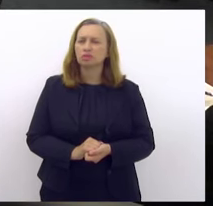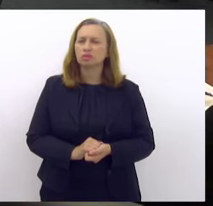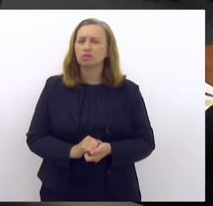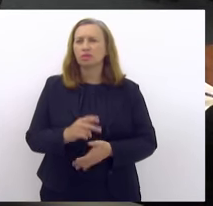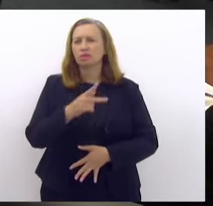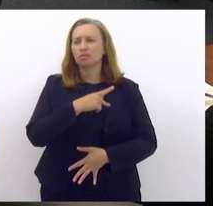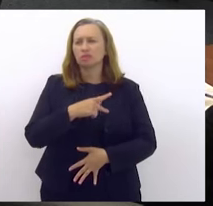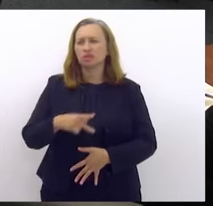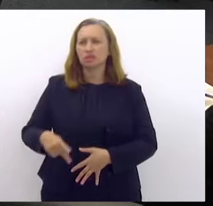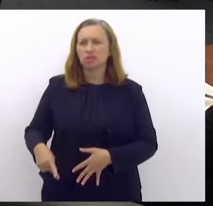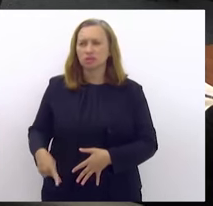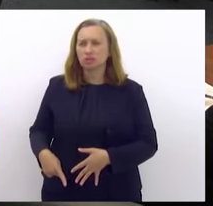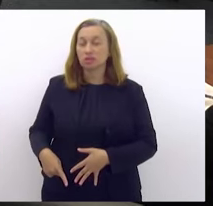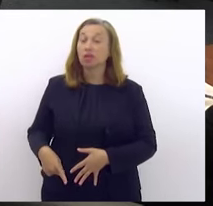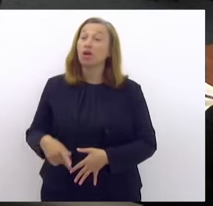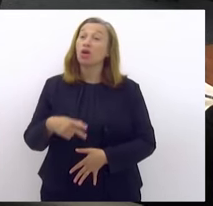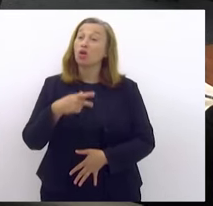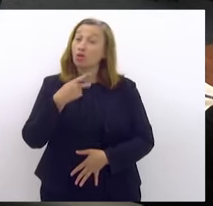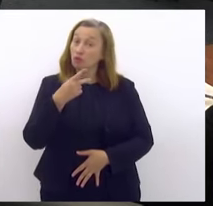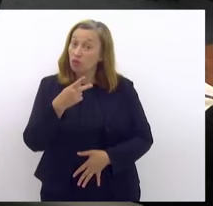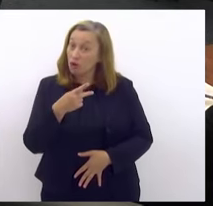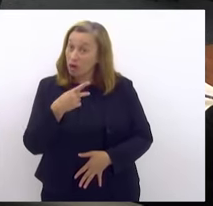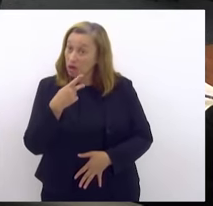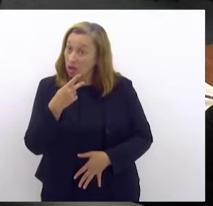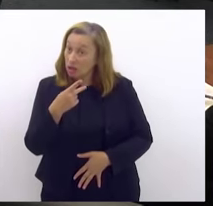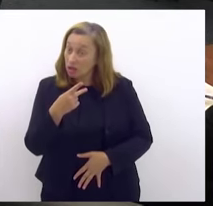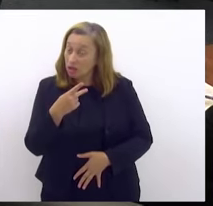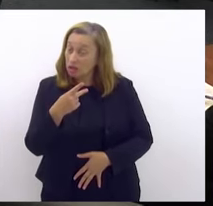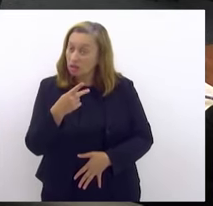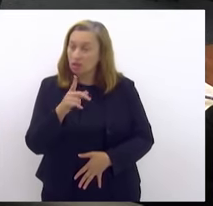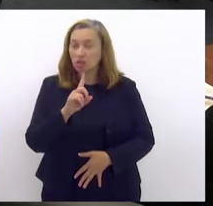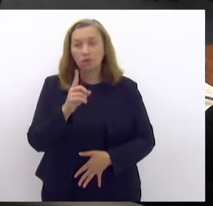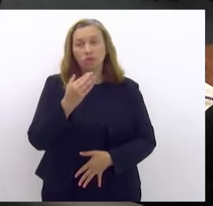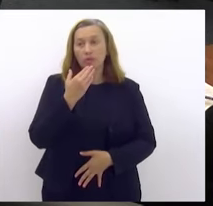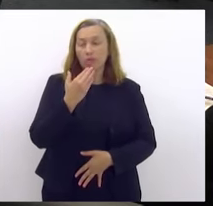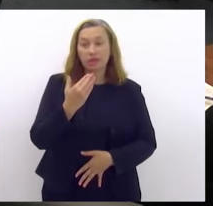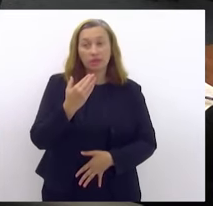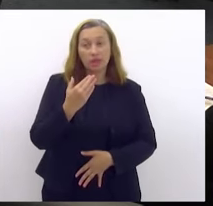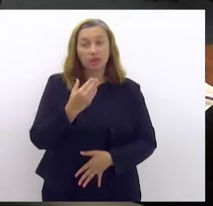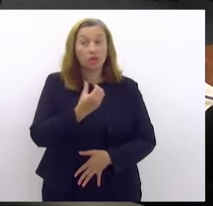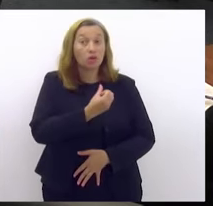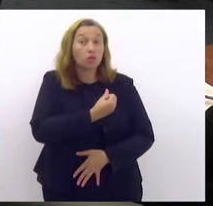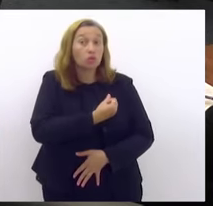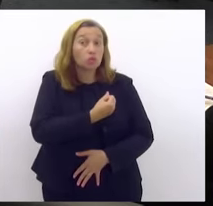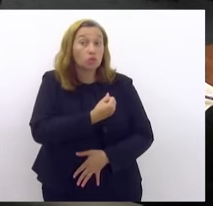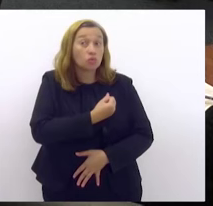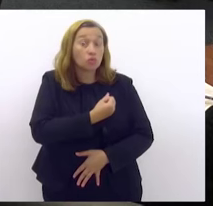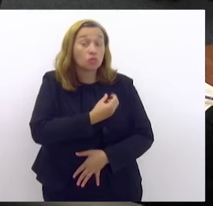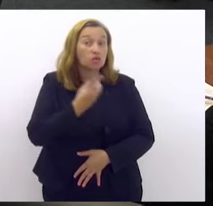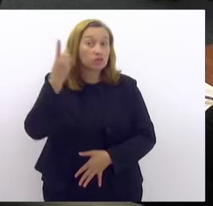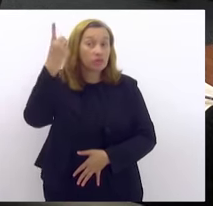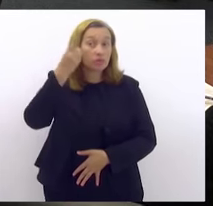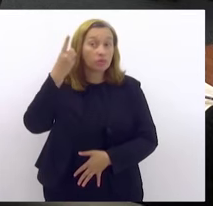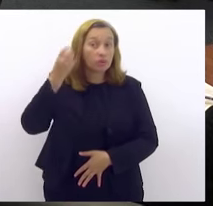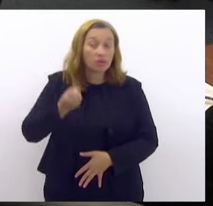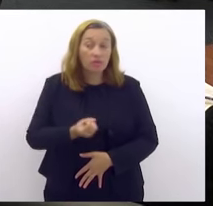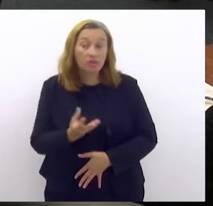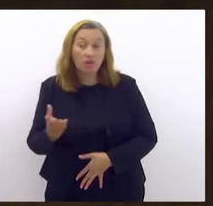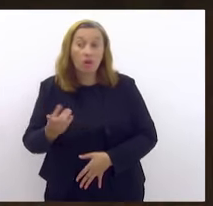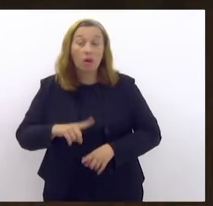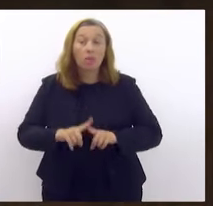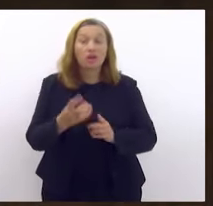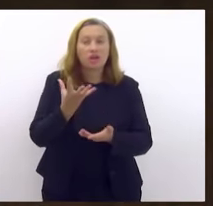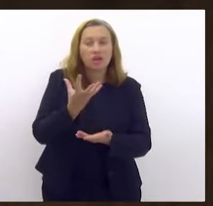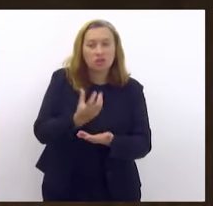Presidente, eu disse que eu não ia pedir verificação de quórum, mas estava registrando o